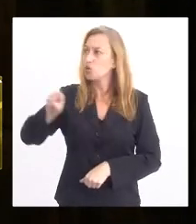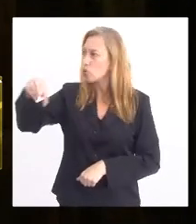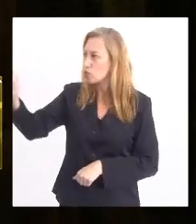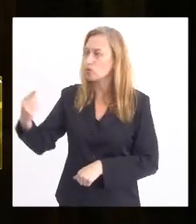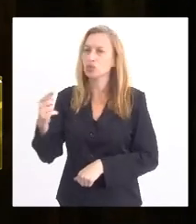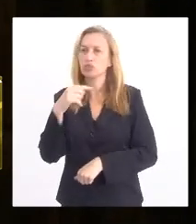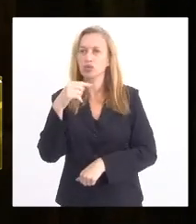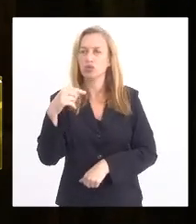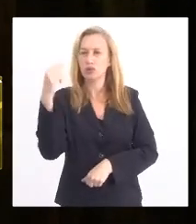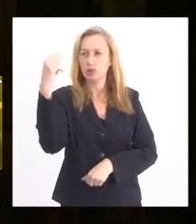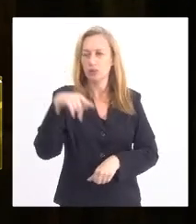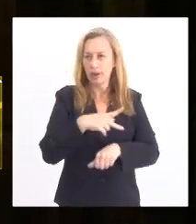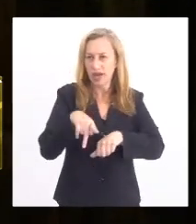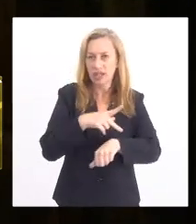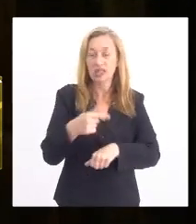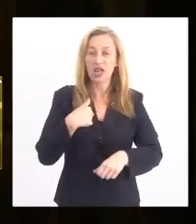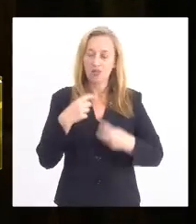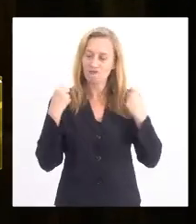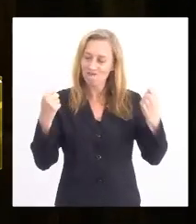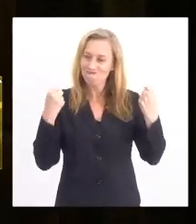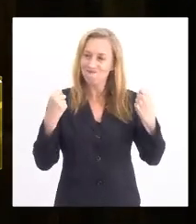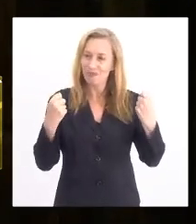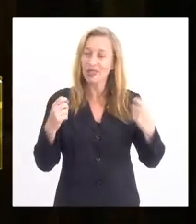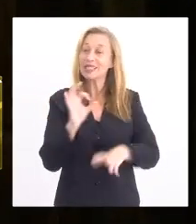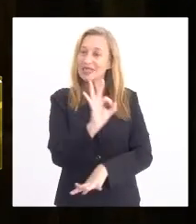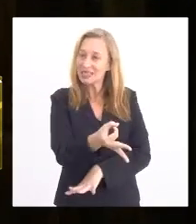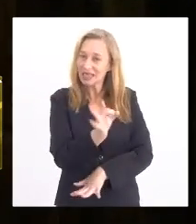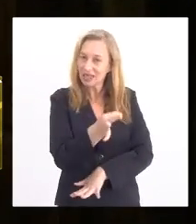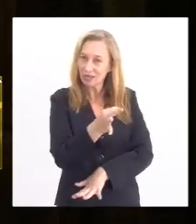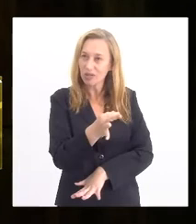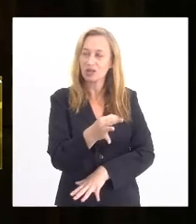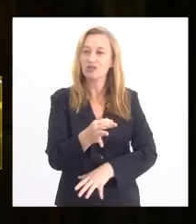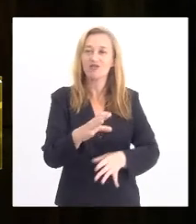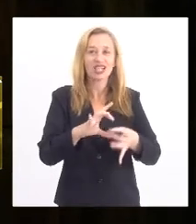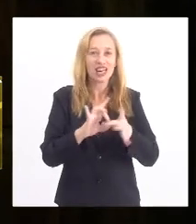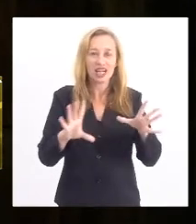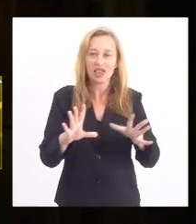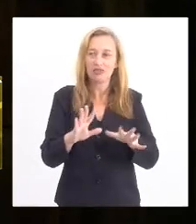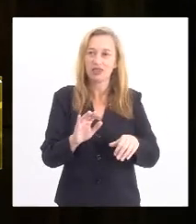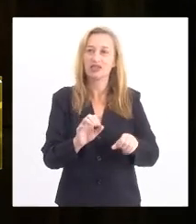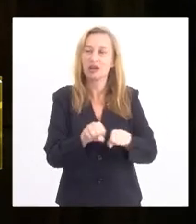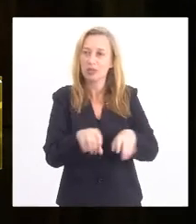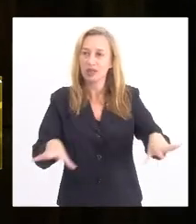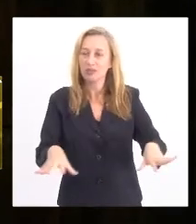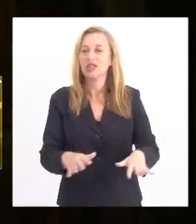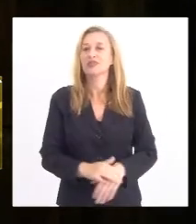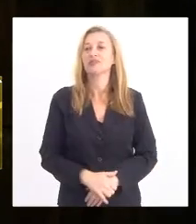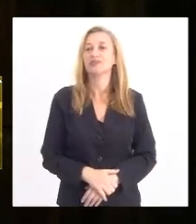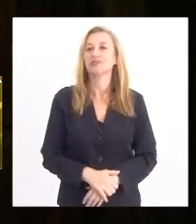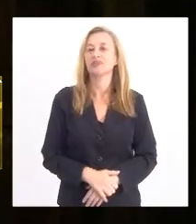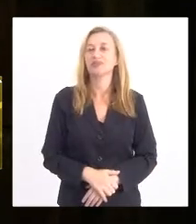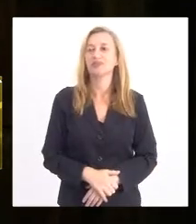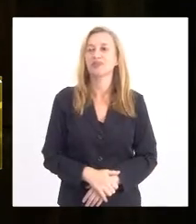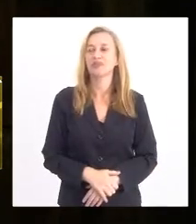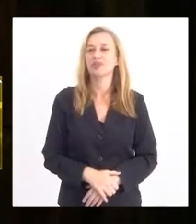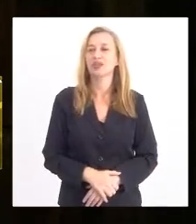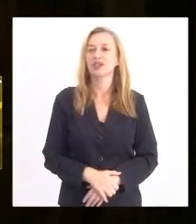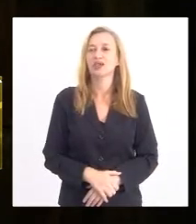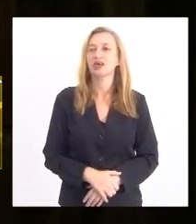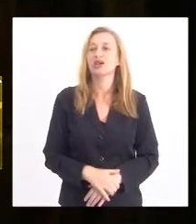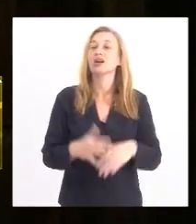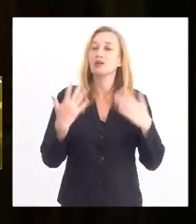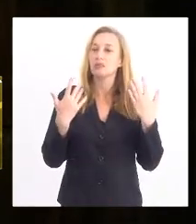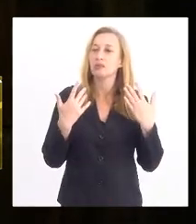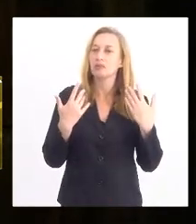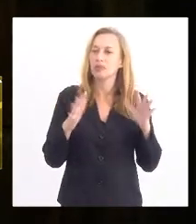gente tem disse eu torço para que a gente finalmente fique livre dessa pandemia quero saudar aproveitar ele saudades tudo